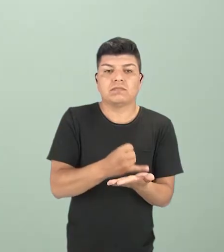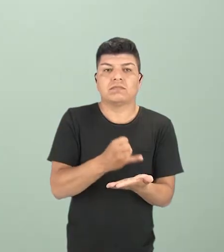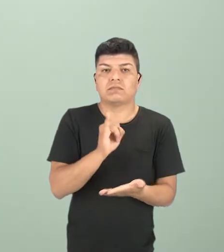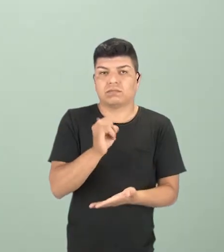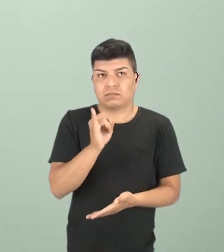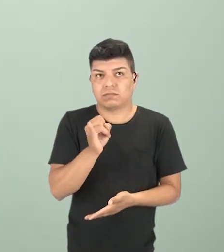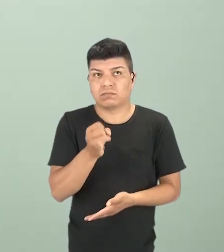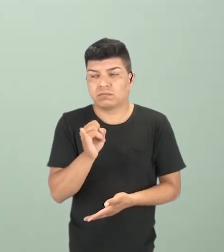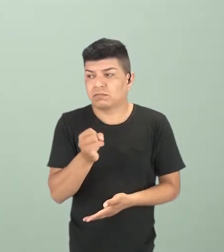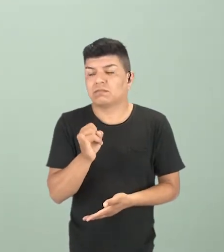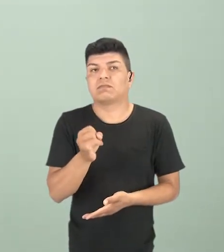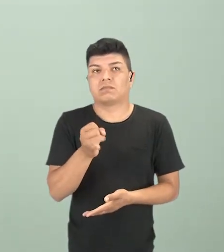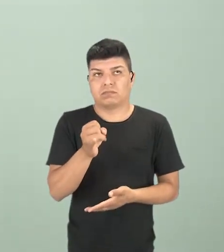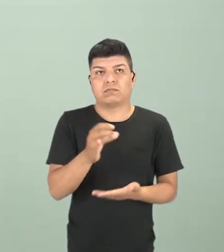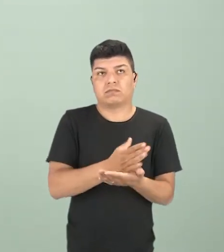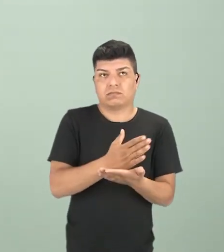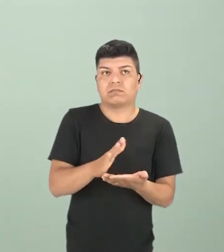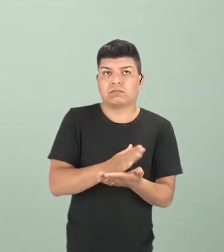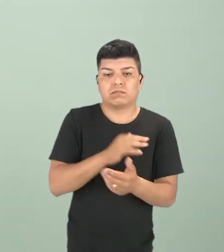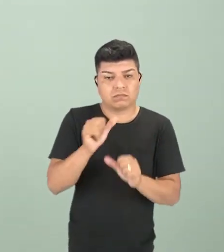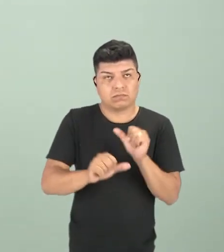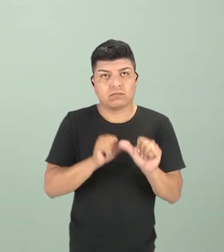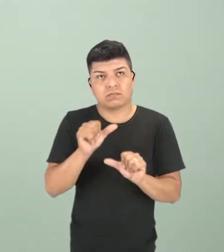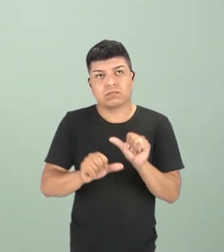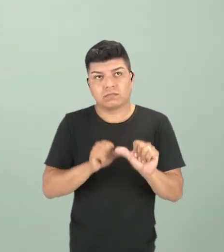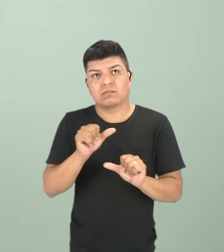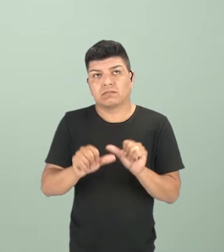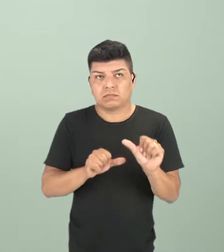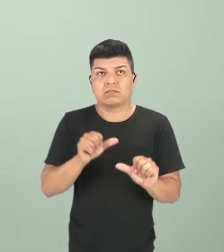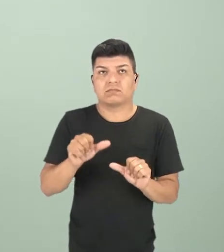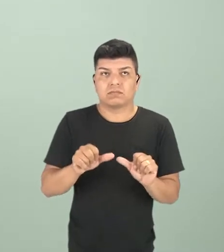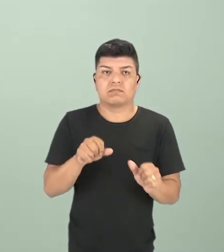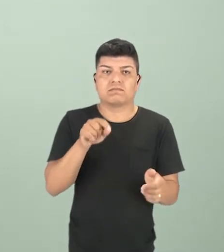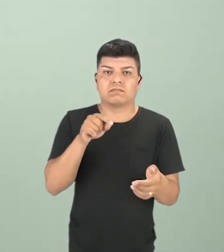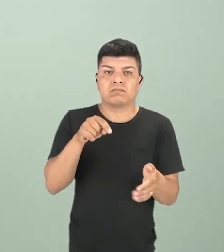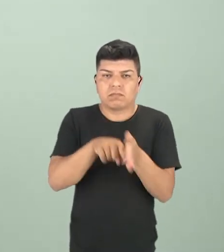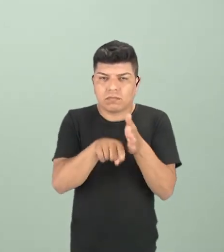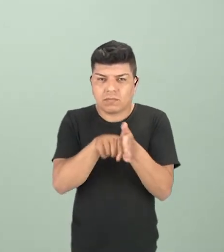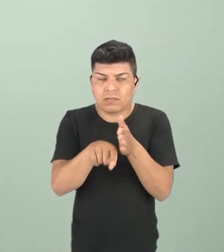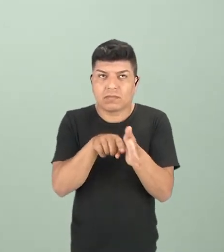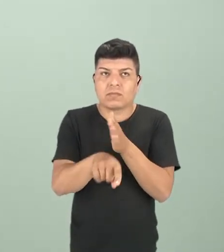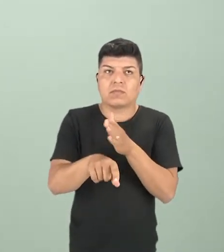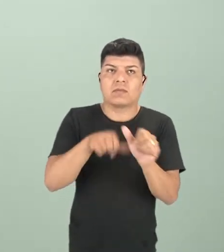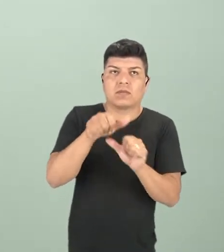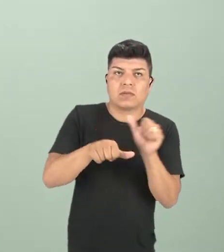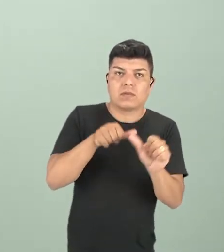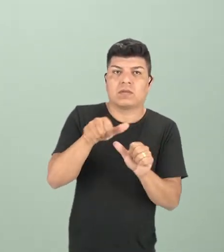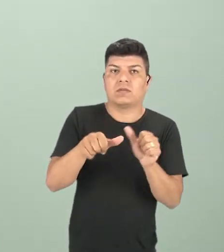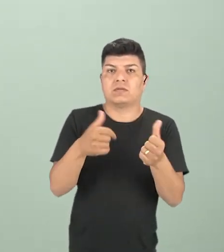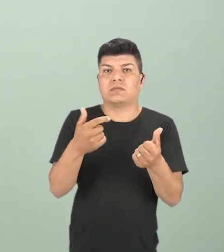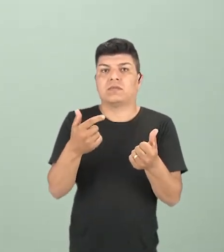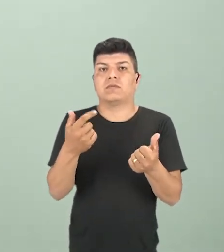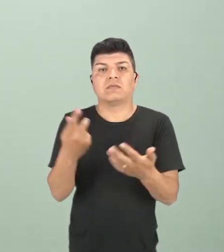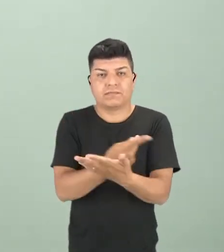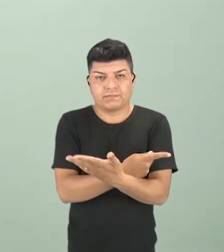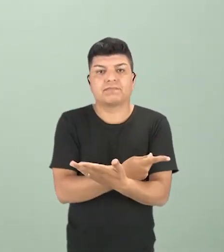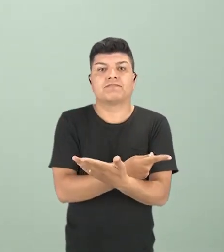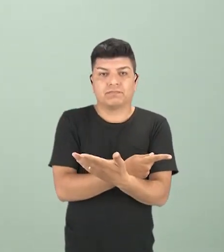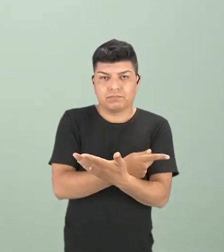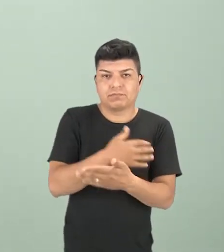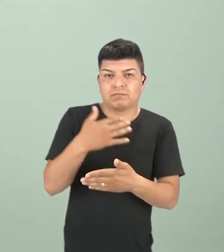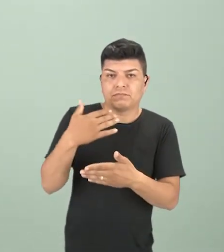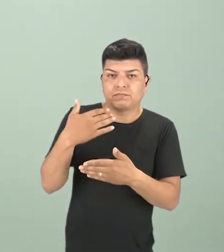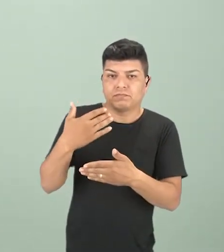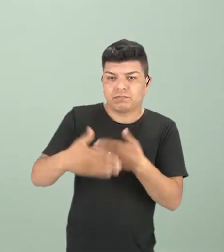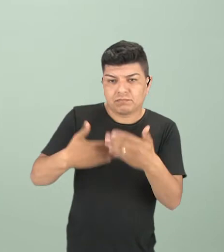altos impostos, alguma coisa vai mudar, alguma coisa vai ser questionada. Alterações de poderes irão acontecer a